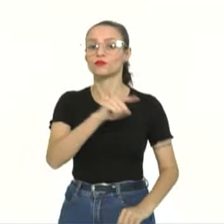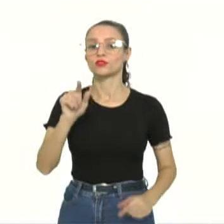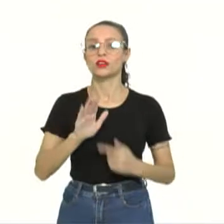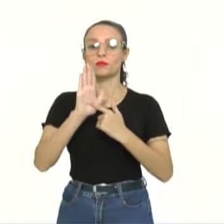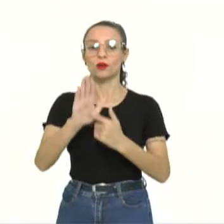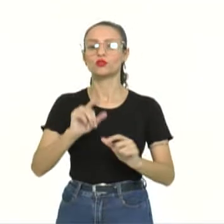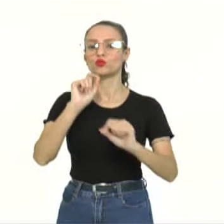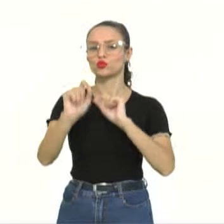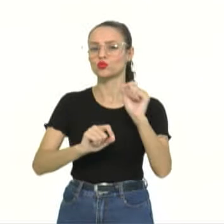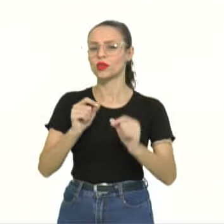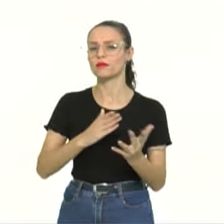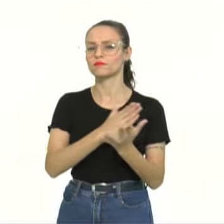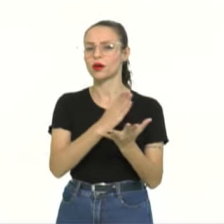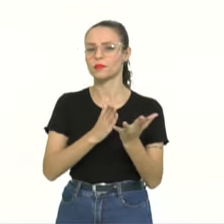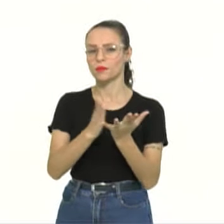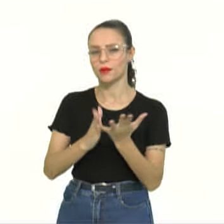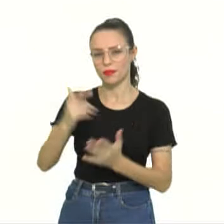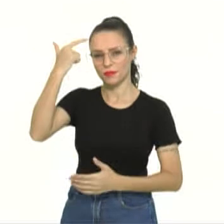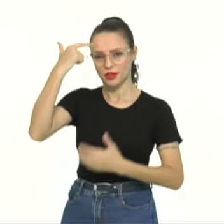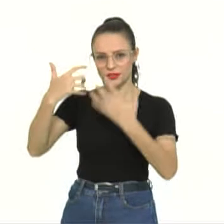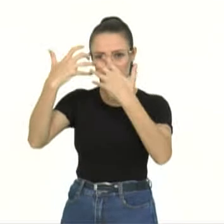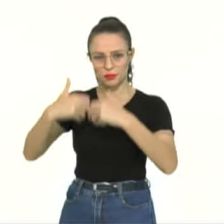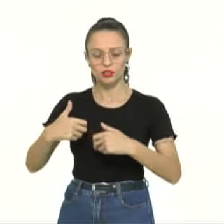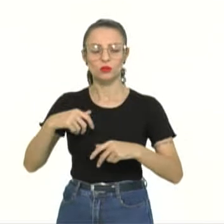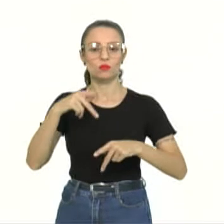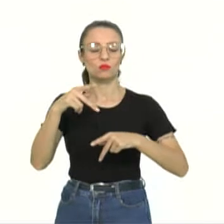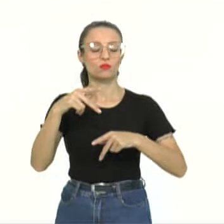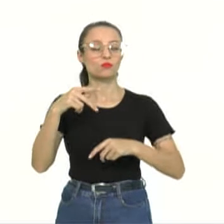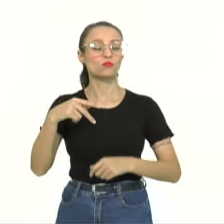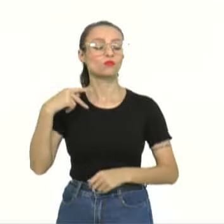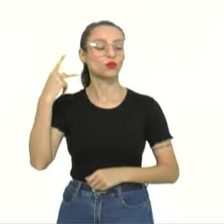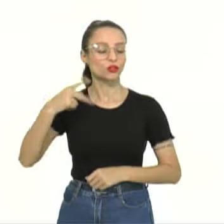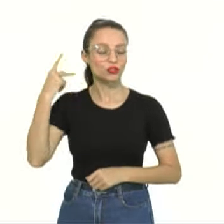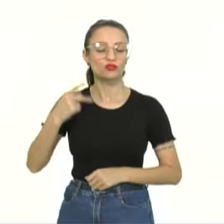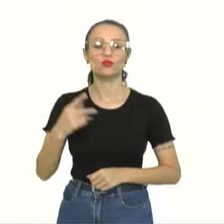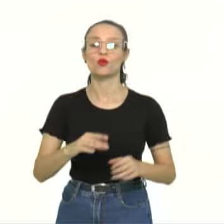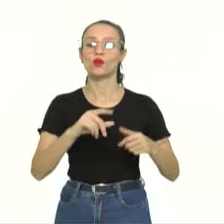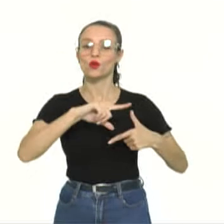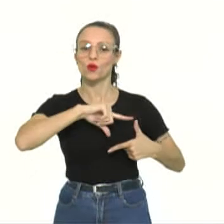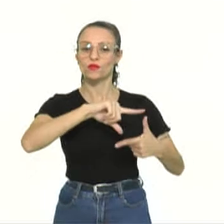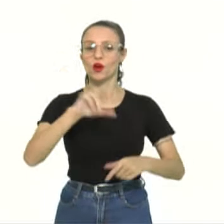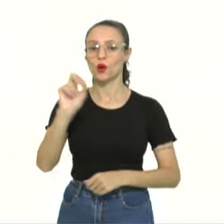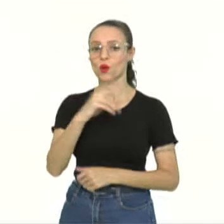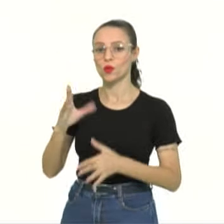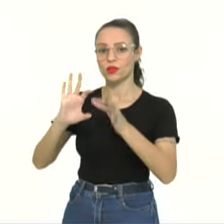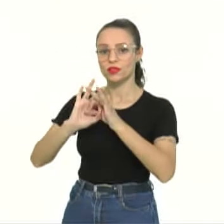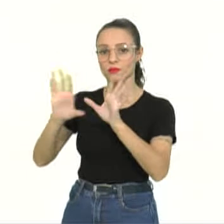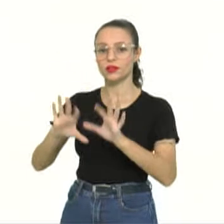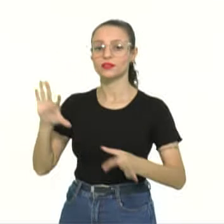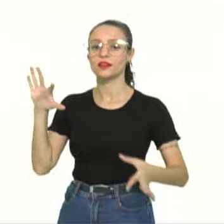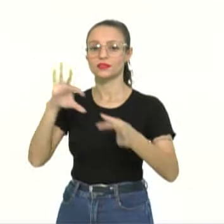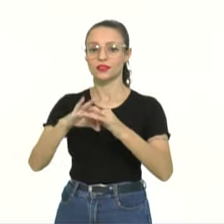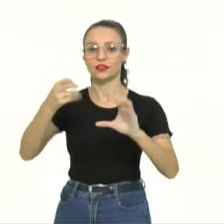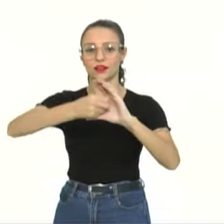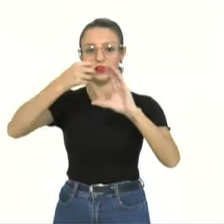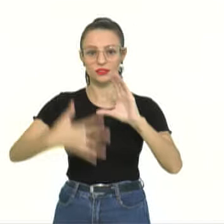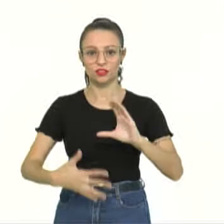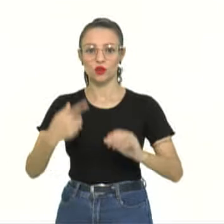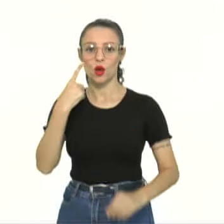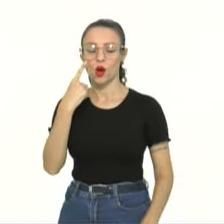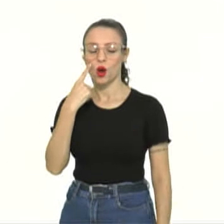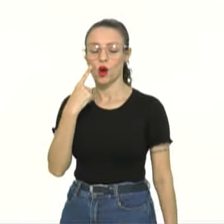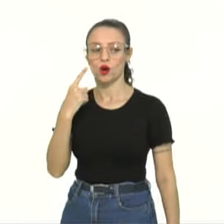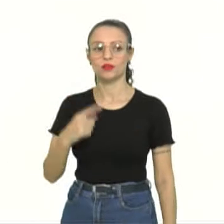apontem a qual corrente do pensamento político conservadorismo o libertarianismo se referem as características abaixo